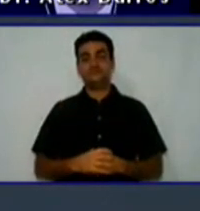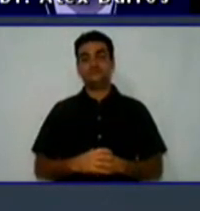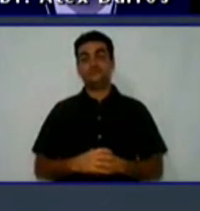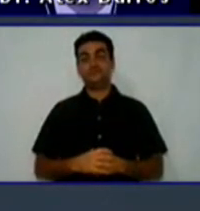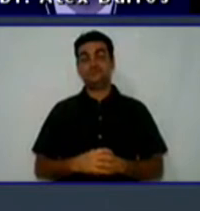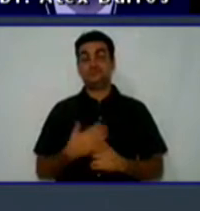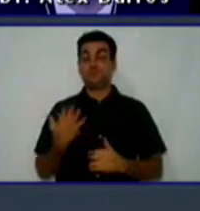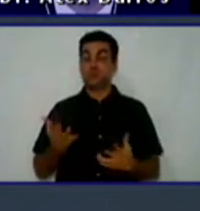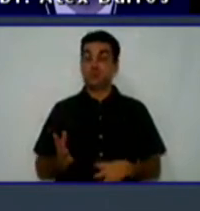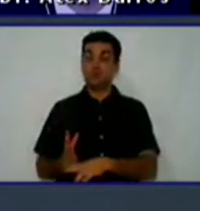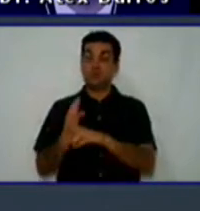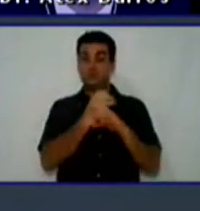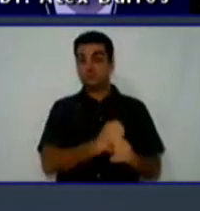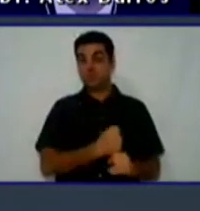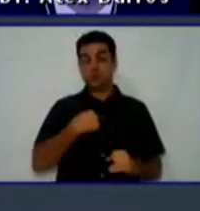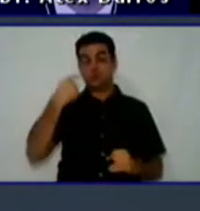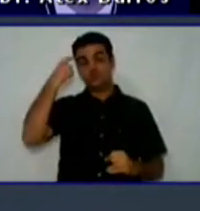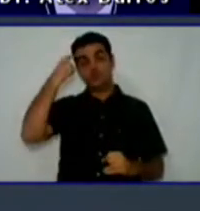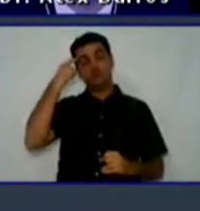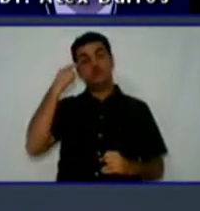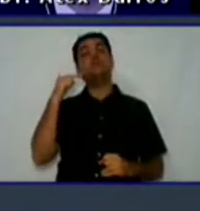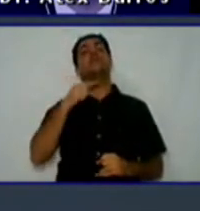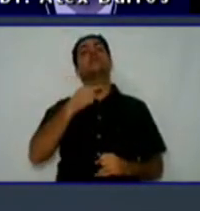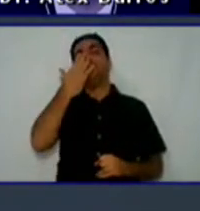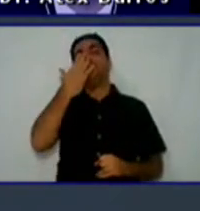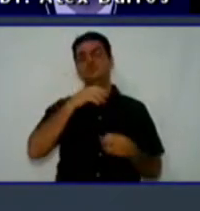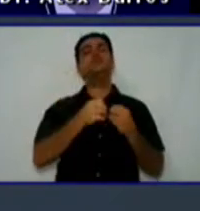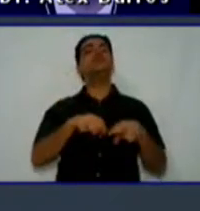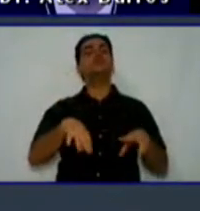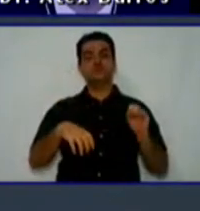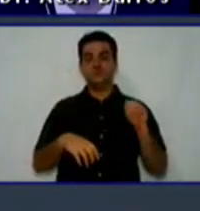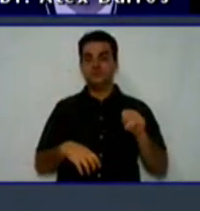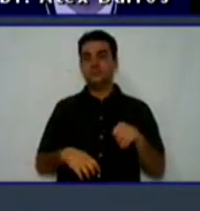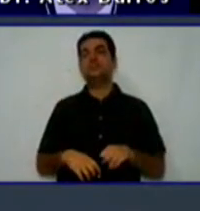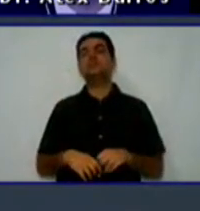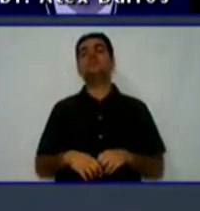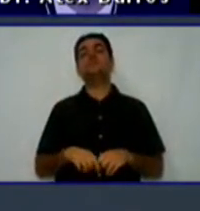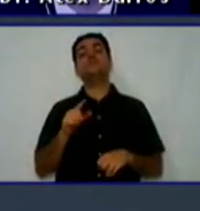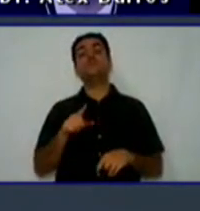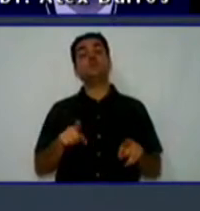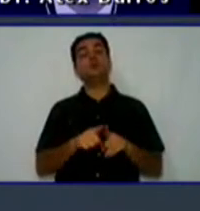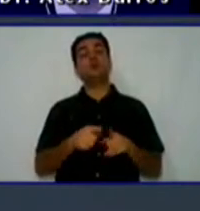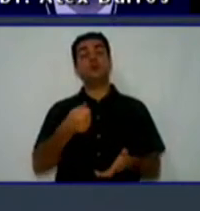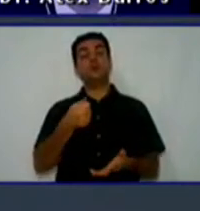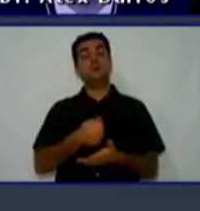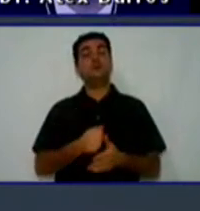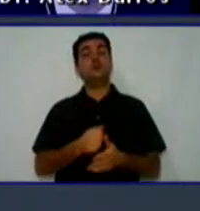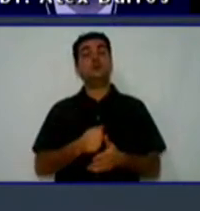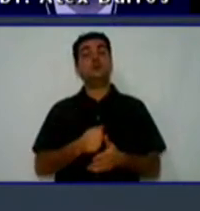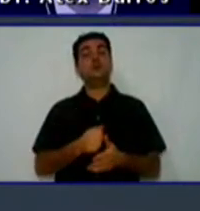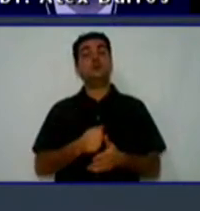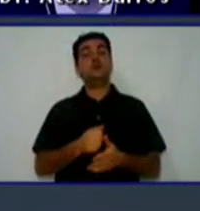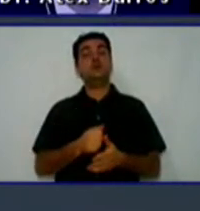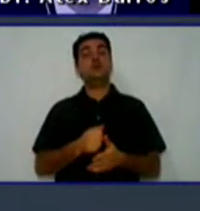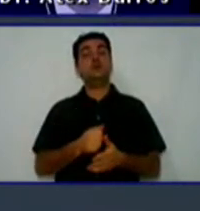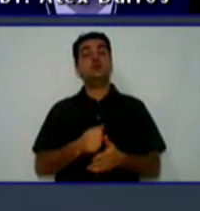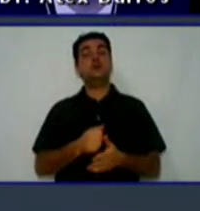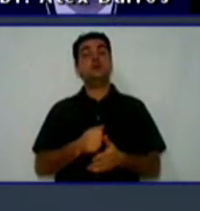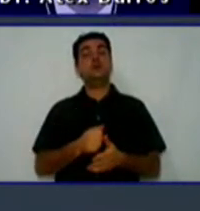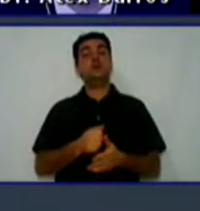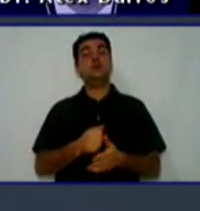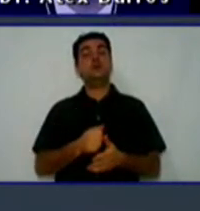conjunto, segundo penso, comprometem sim a lisura e a rigidez das contas, porquanto verificadas